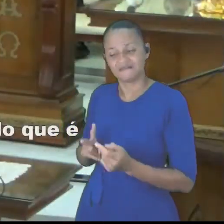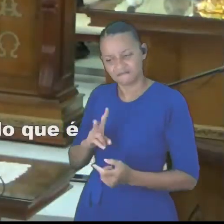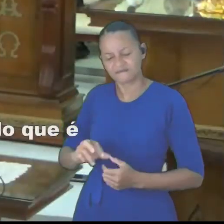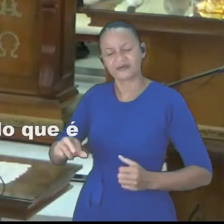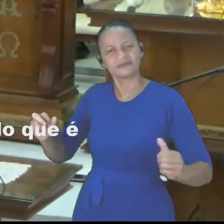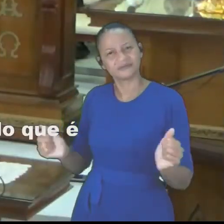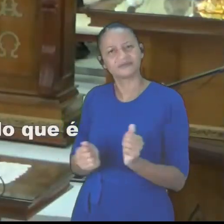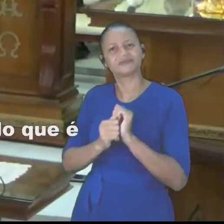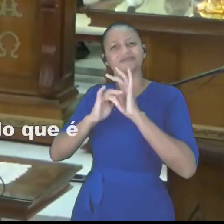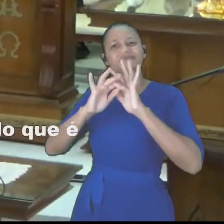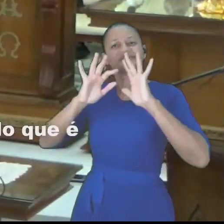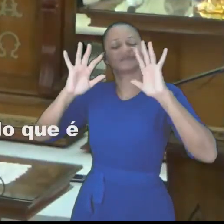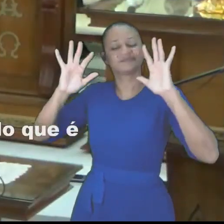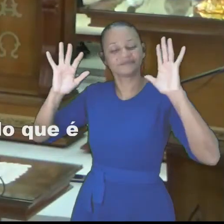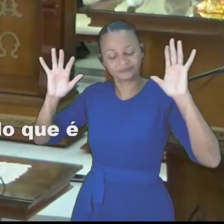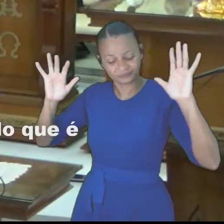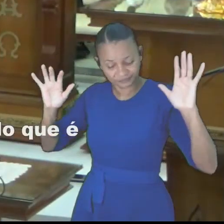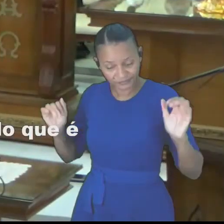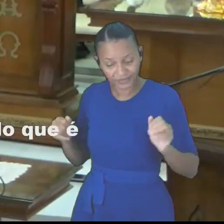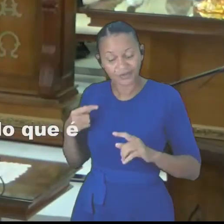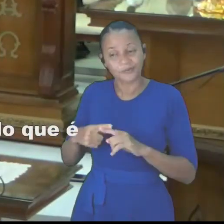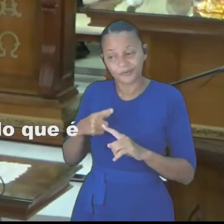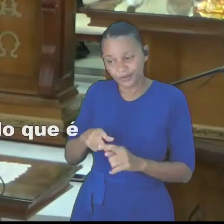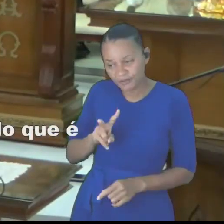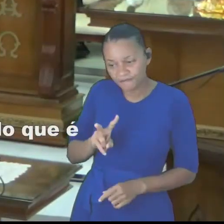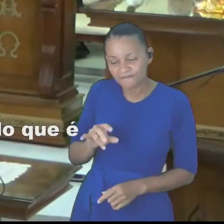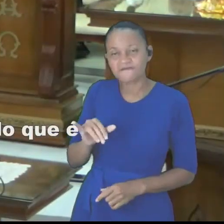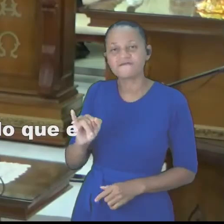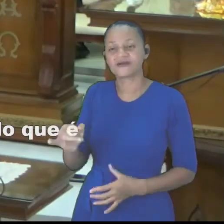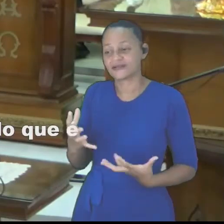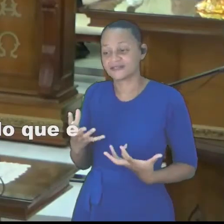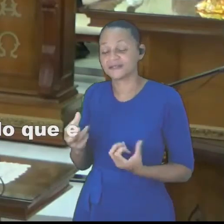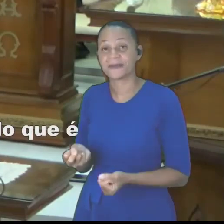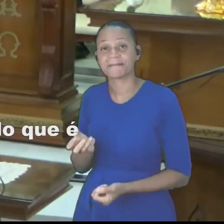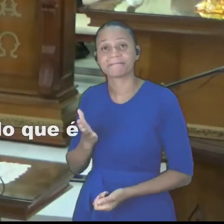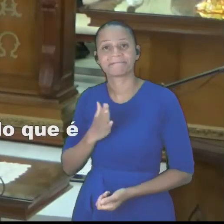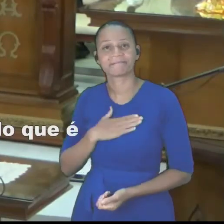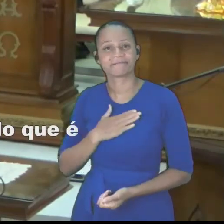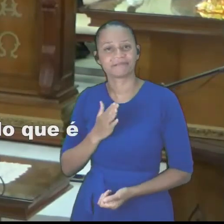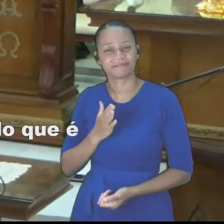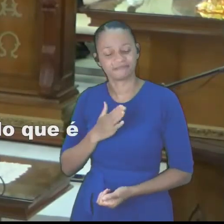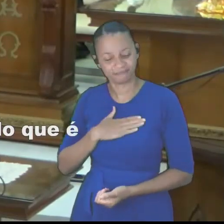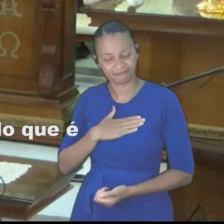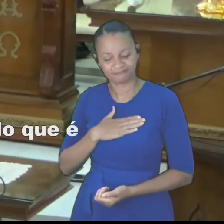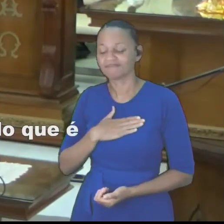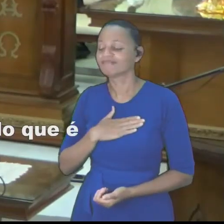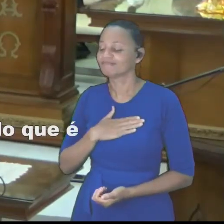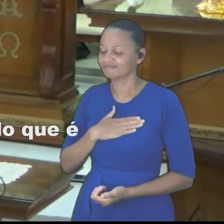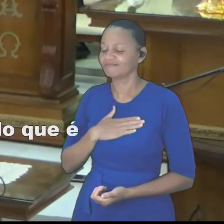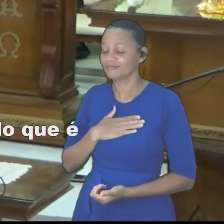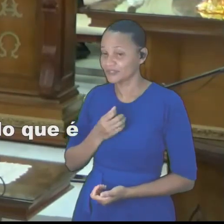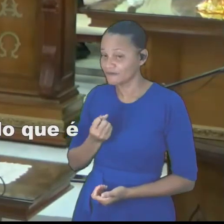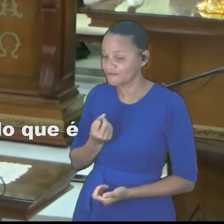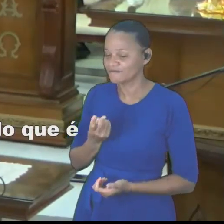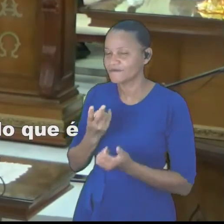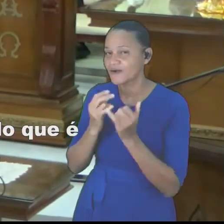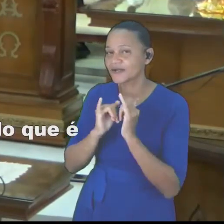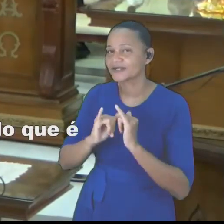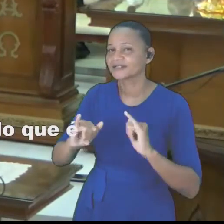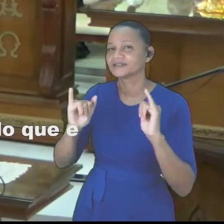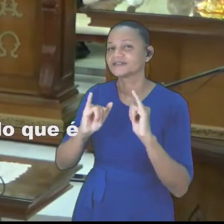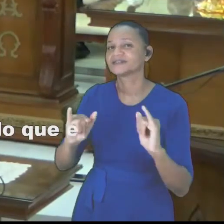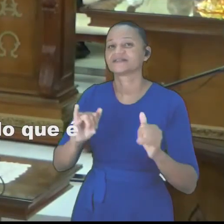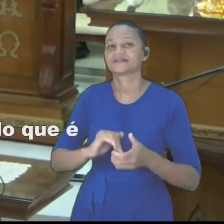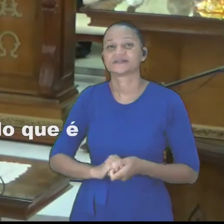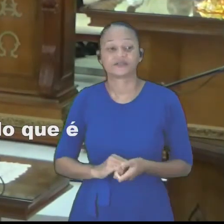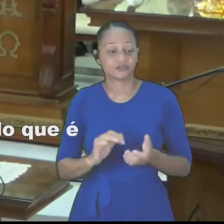glorificará, porque há de receber do que é meu, e vou-lo há de anunciar.